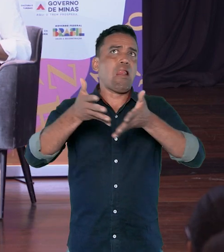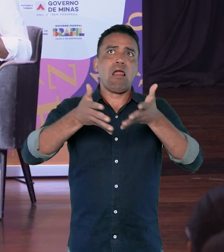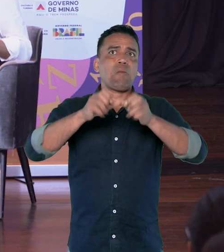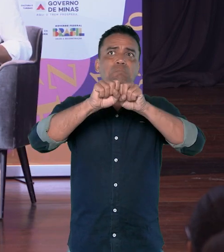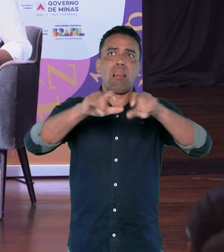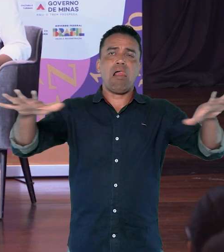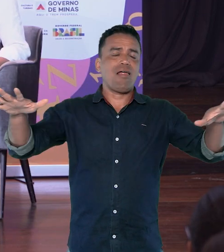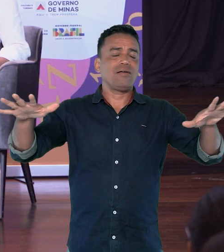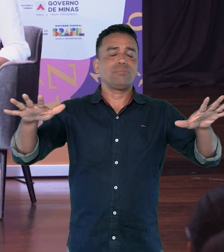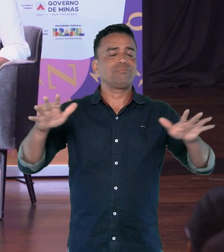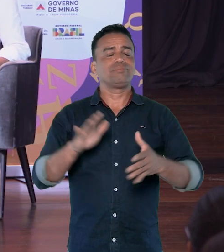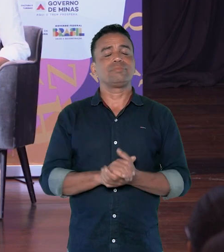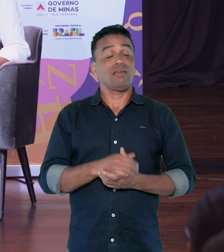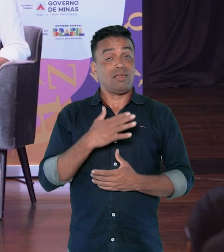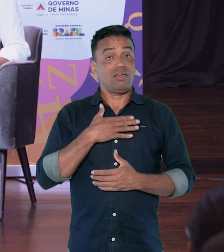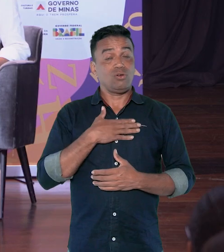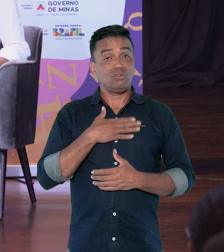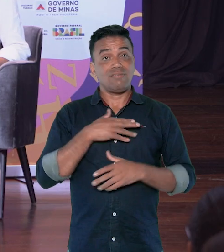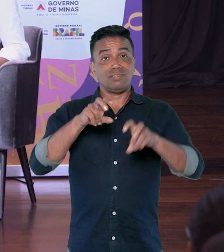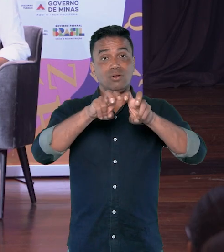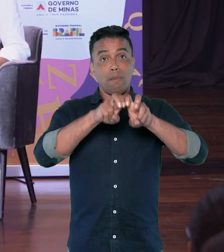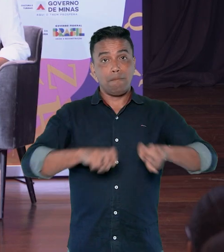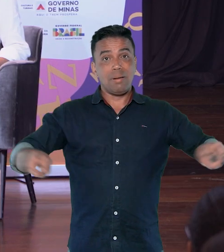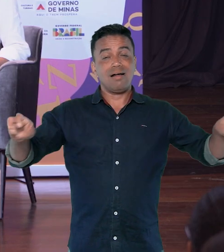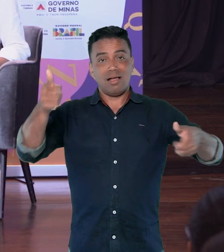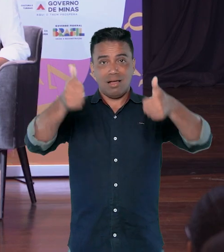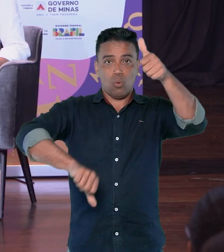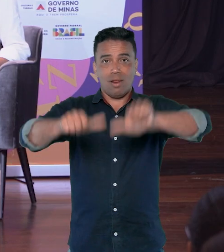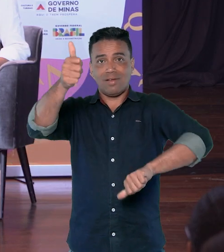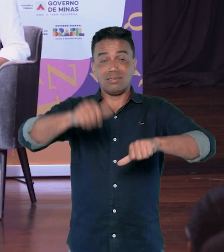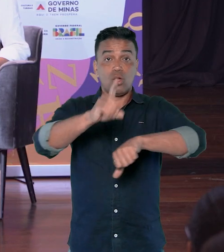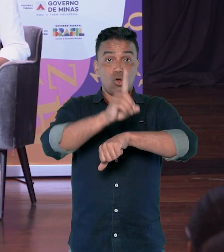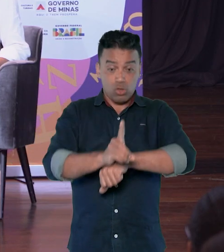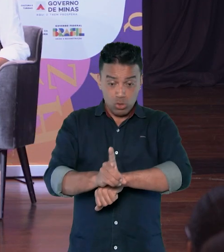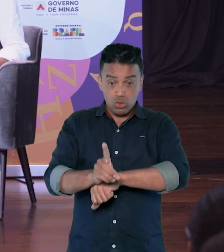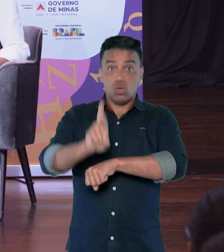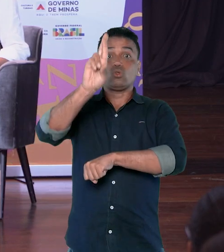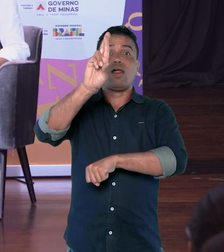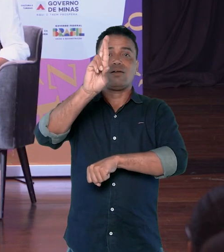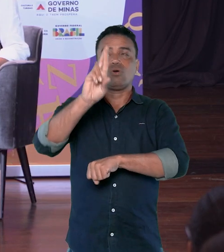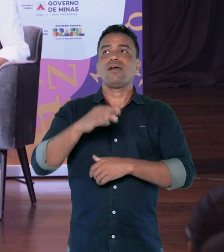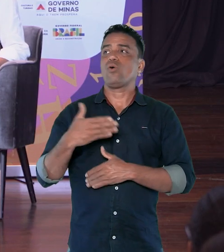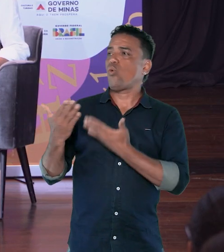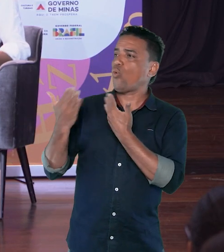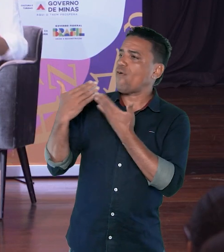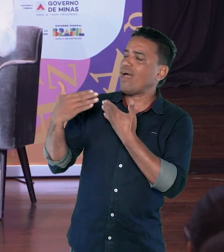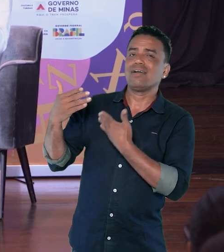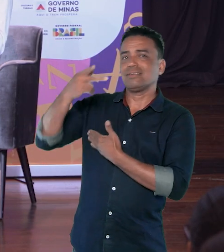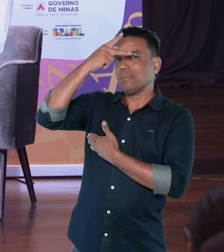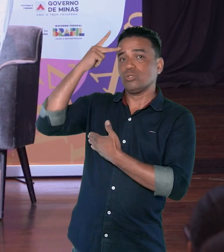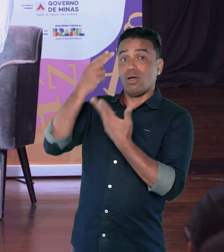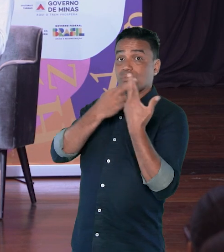entregando, eu tinha que fazer a minha banca de qualificação do meu doutorado, e essa foi a conversa que eu tive com o meu orientador. Olha